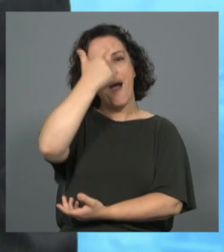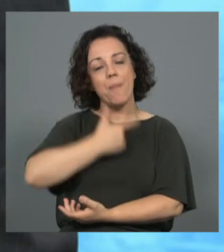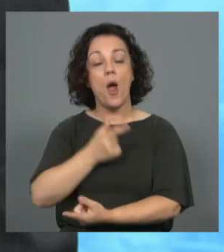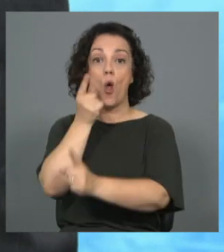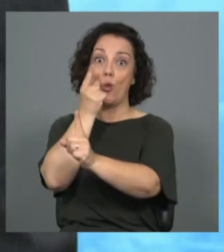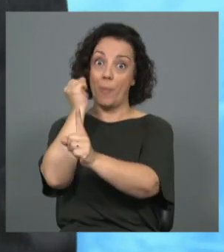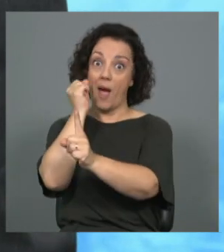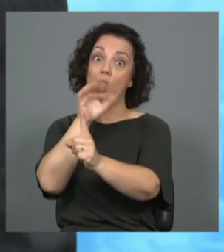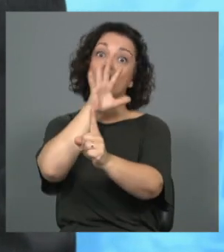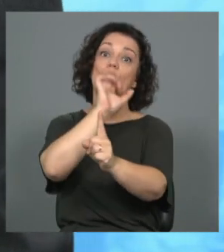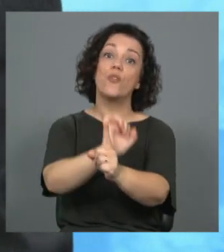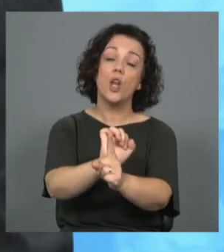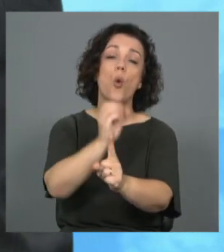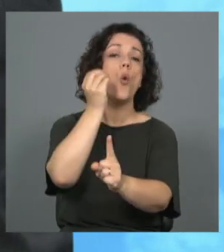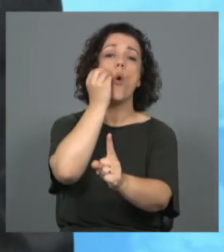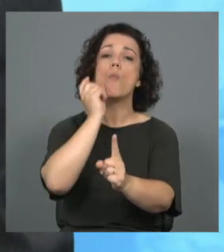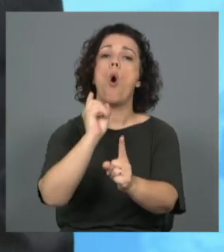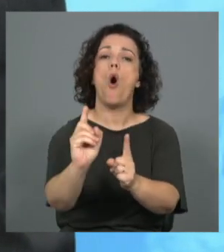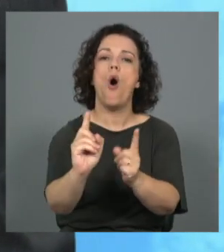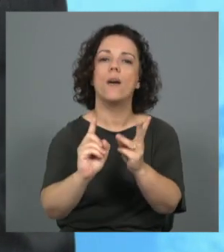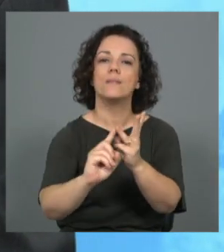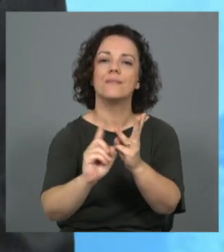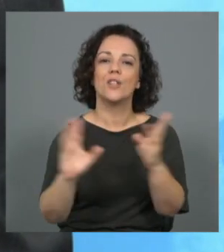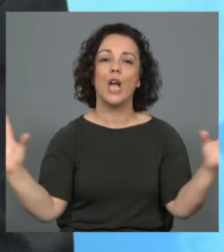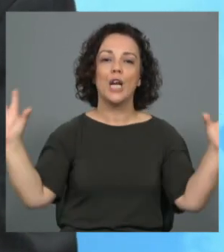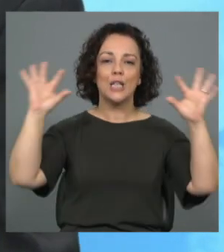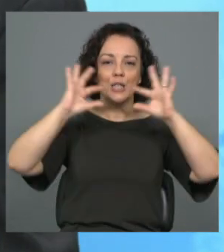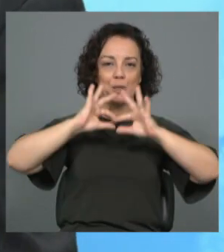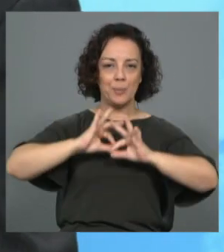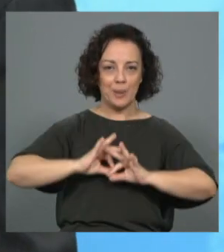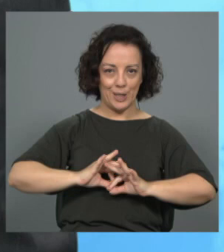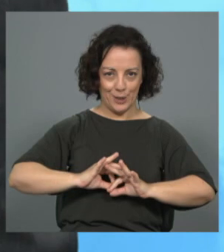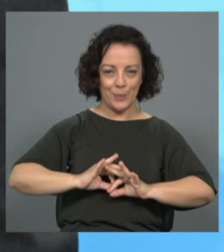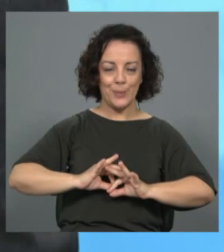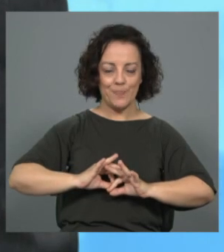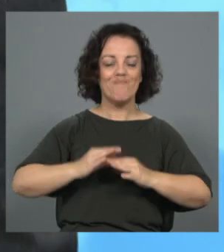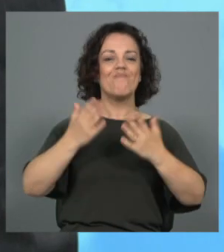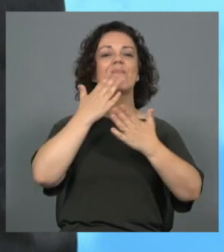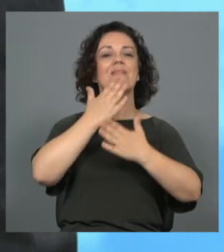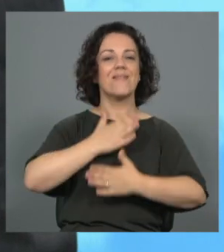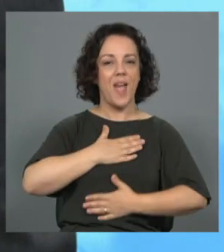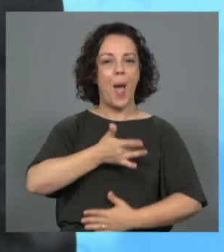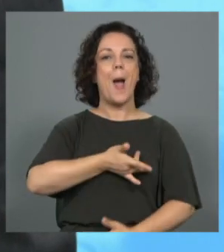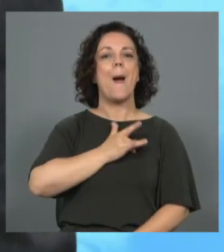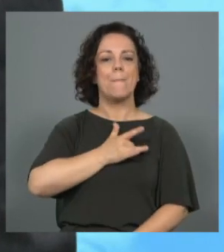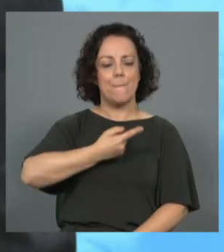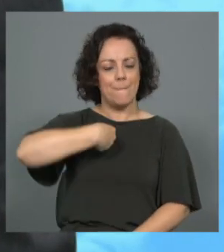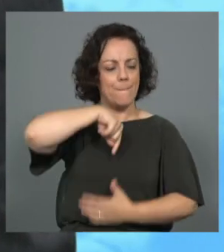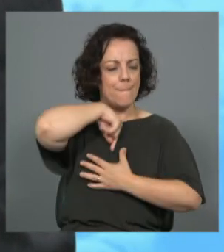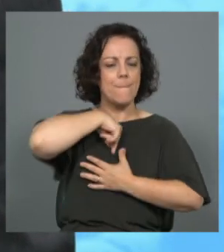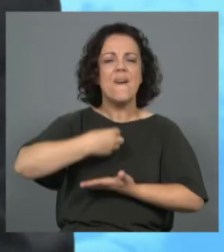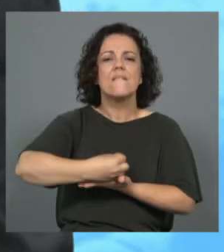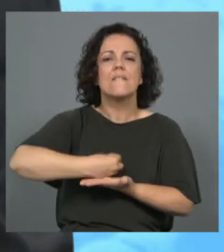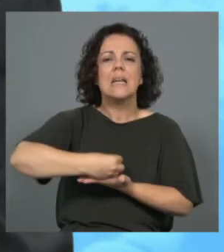Filho, através do seu espírito. Nós somos amados e então não somos vazios, não